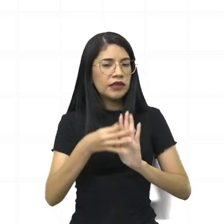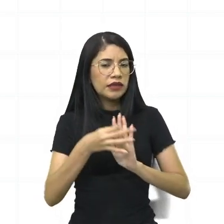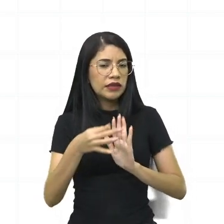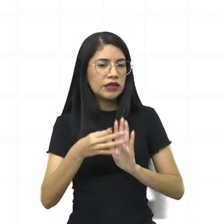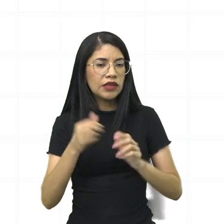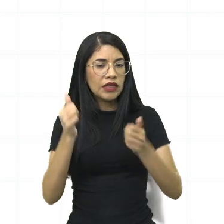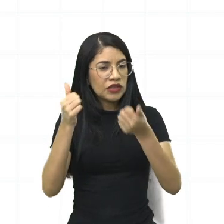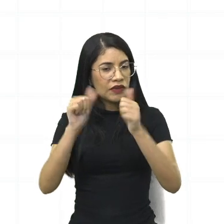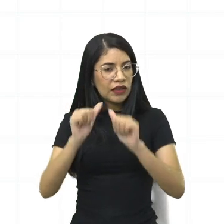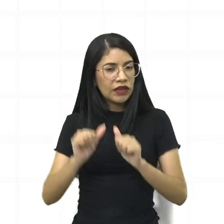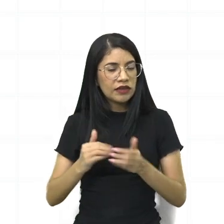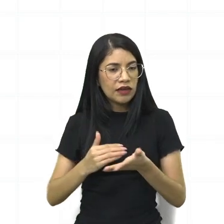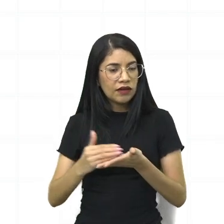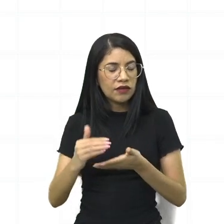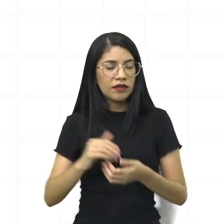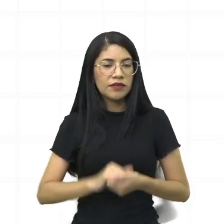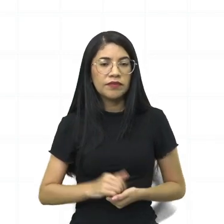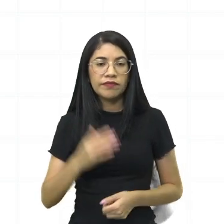analisar, olha só.